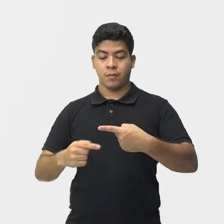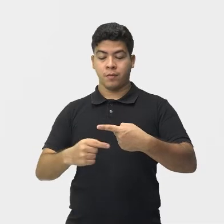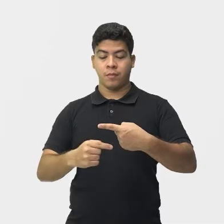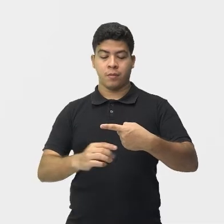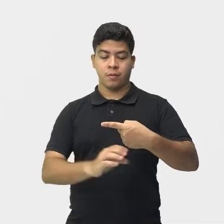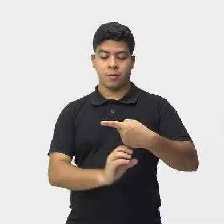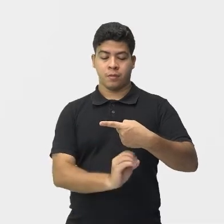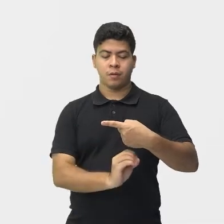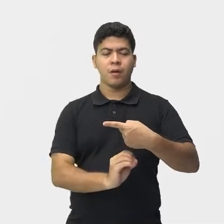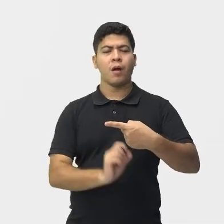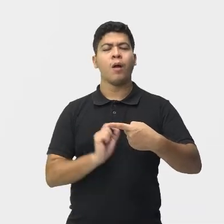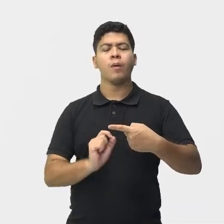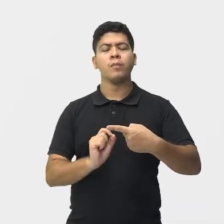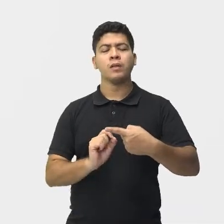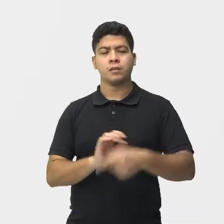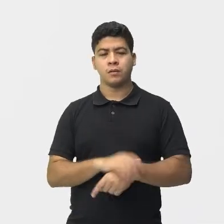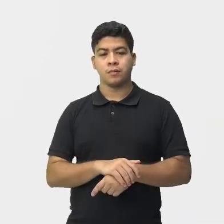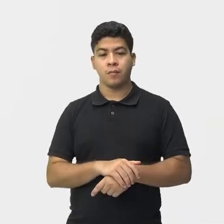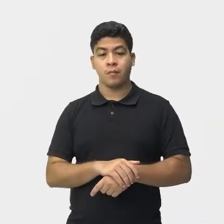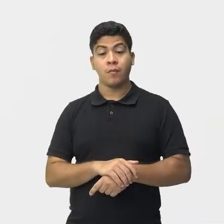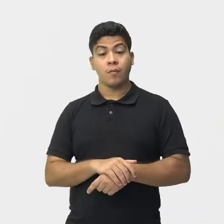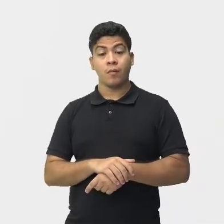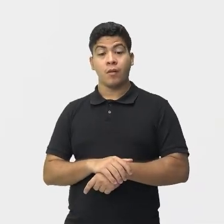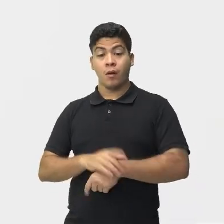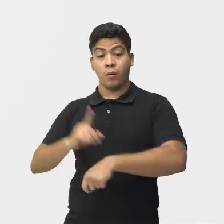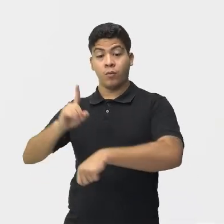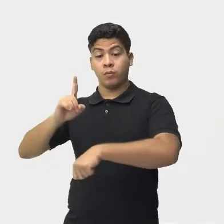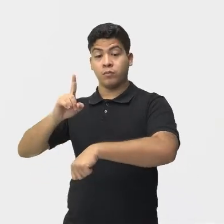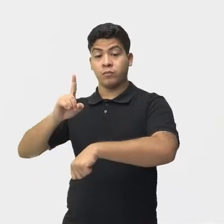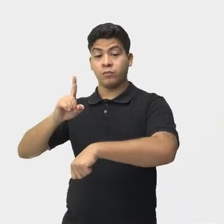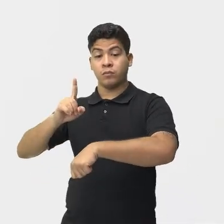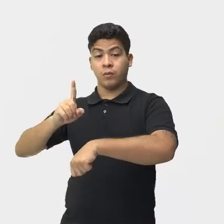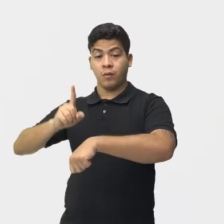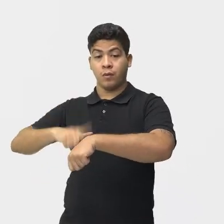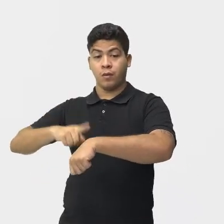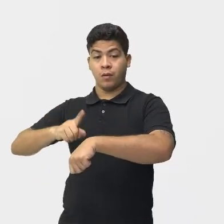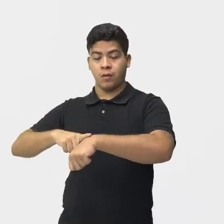é 20. E eu tenho aqui que a aceleração é 40 por 20, que vai dar